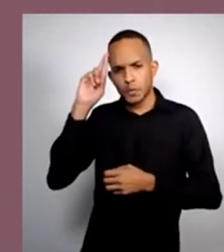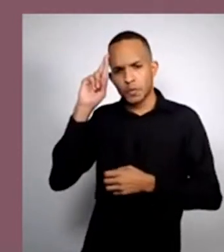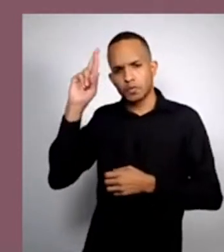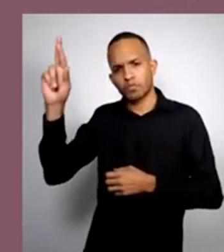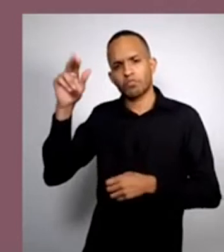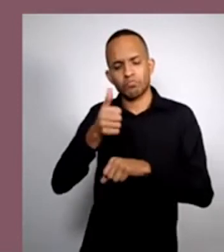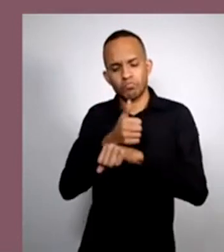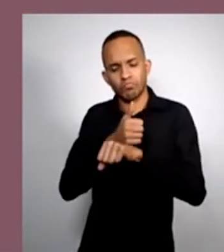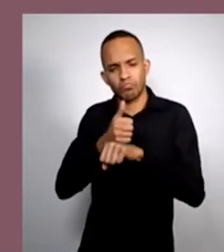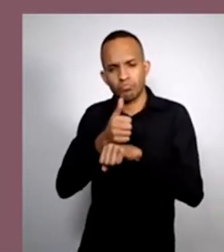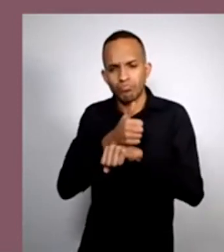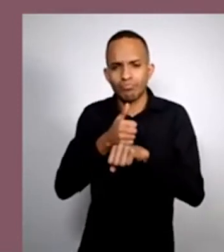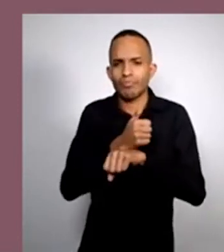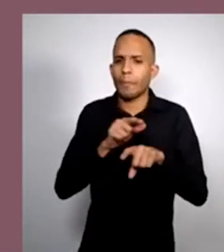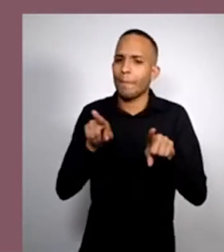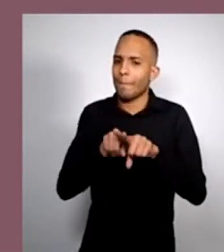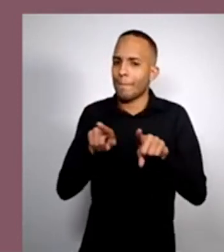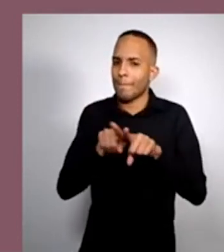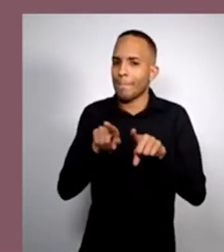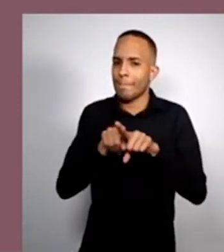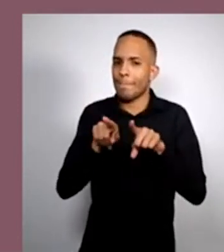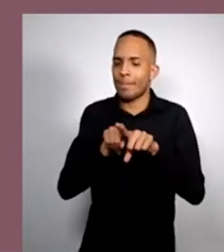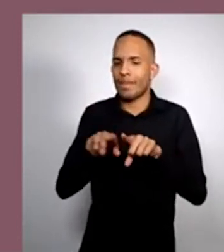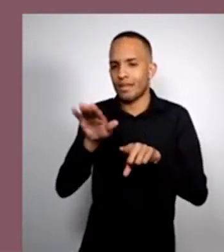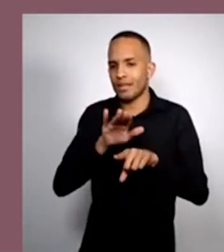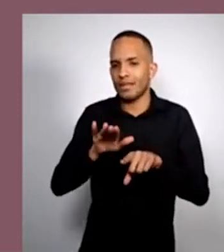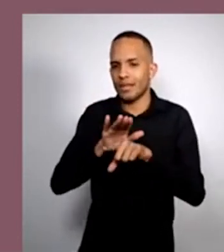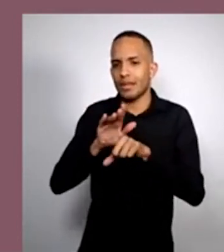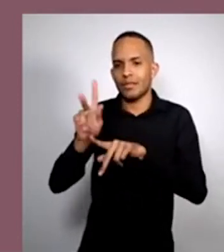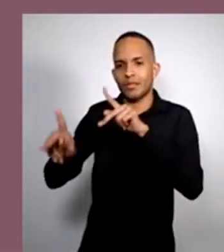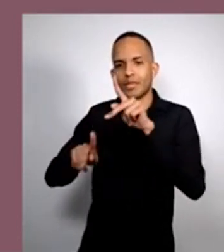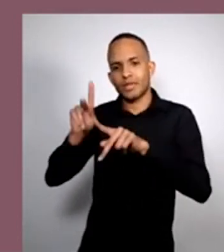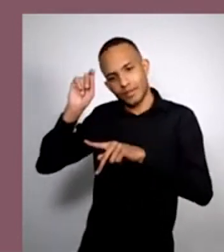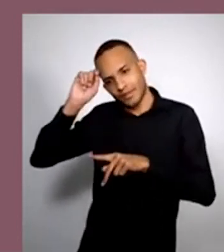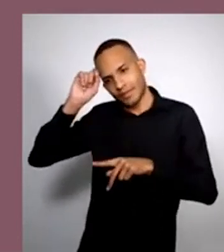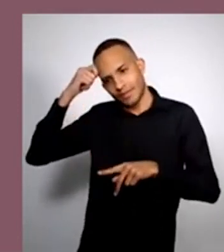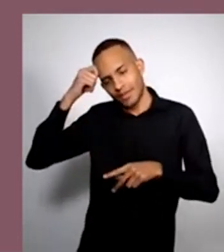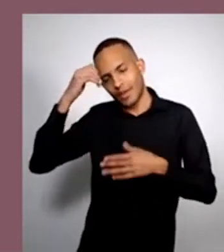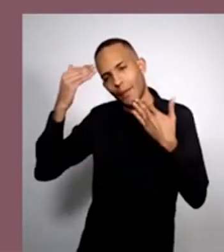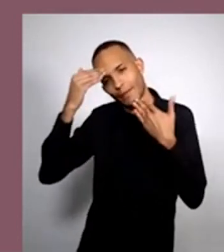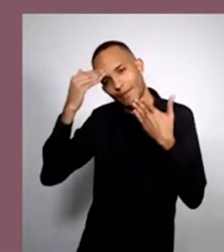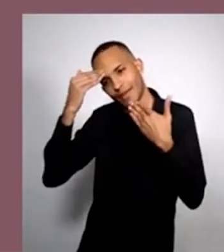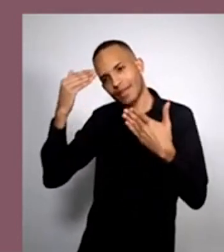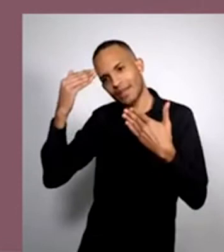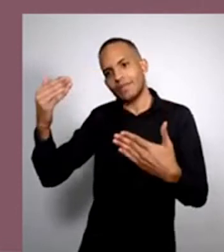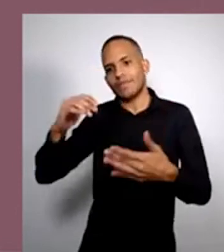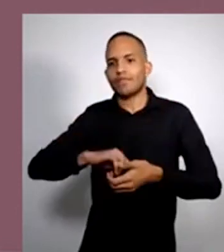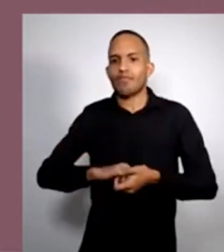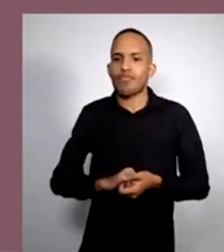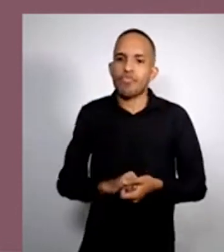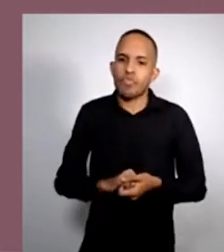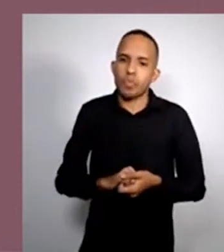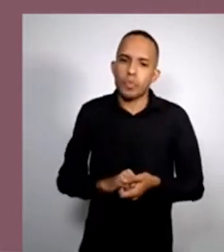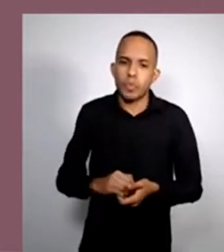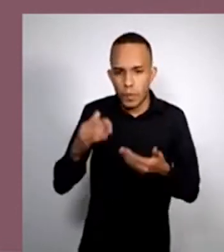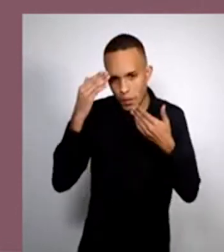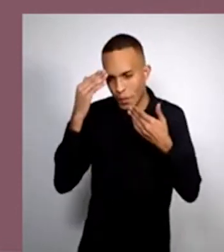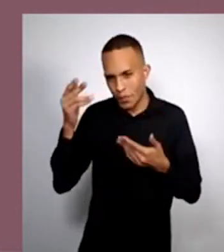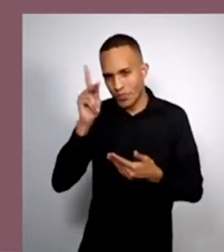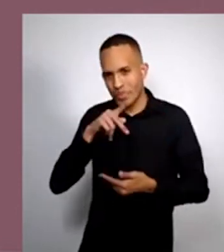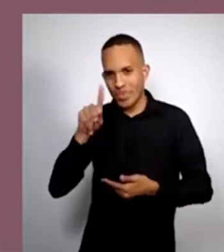profissional e também no universo da população negra. Obrigada. Obrigado,